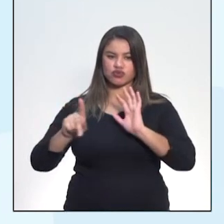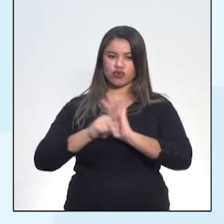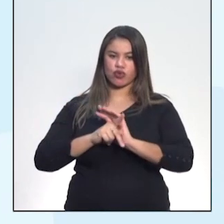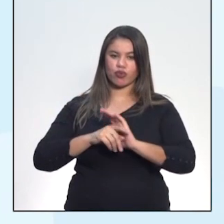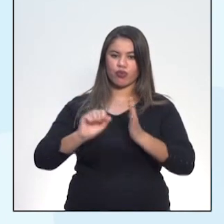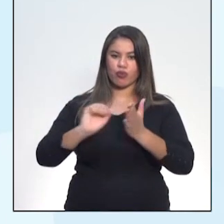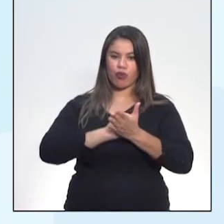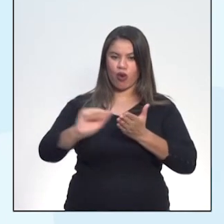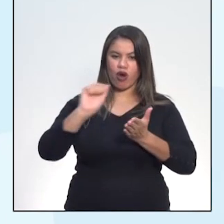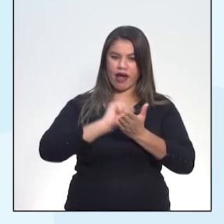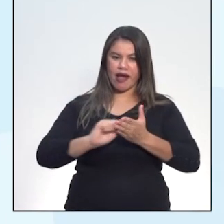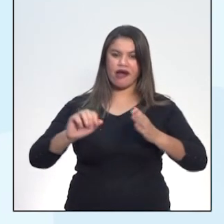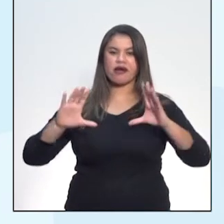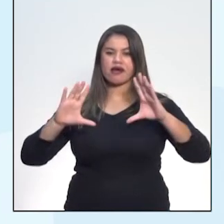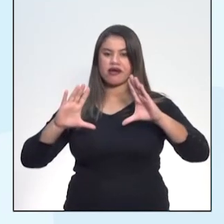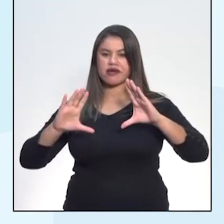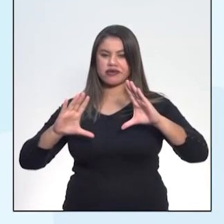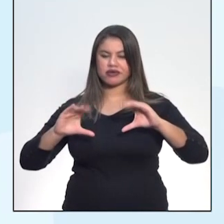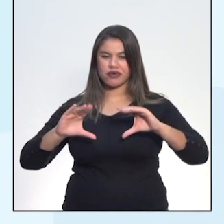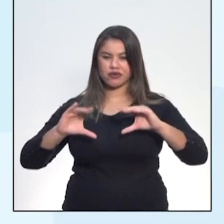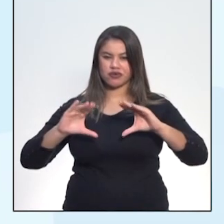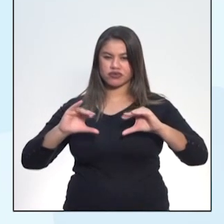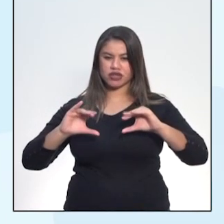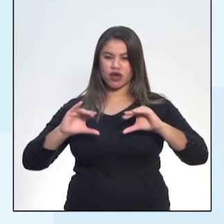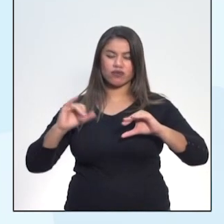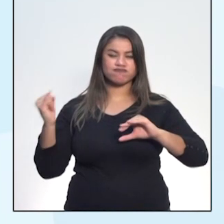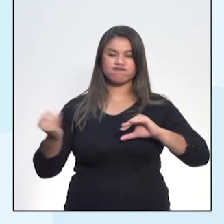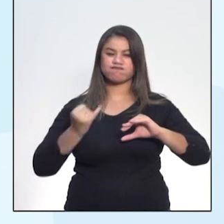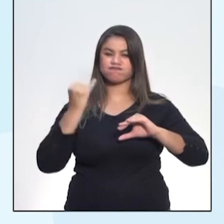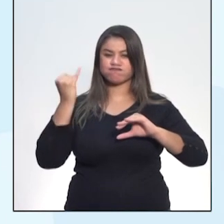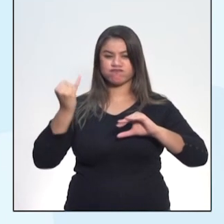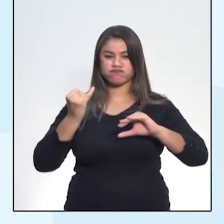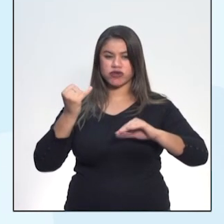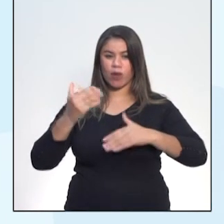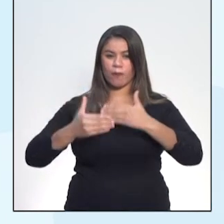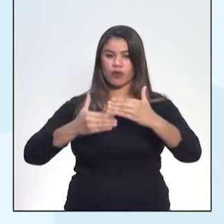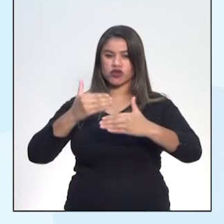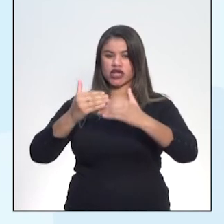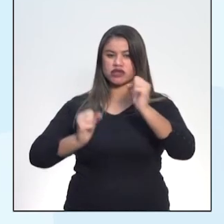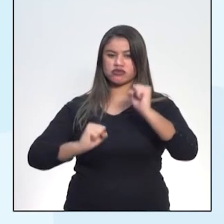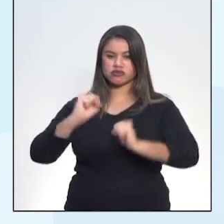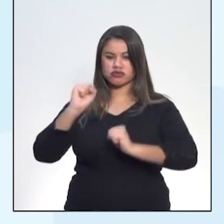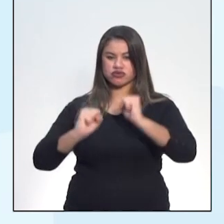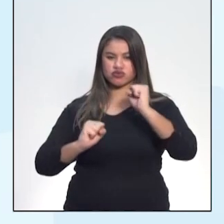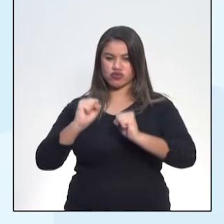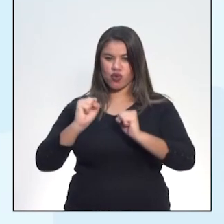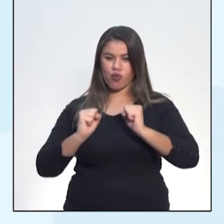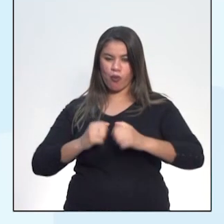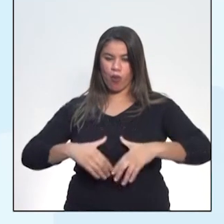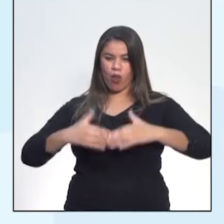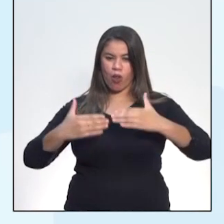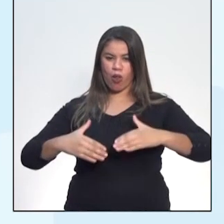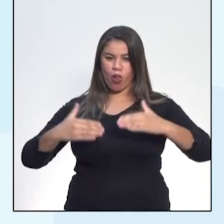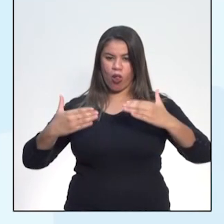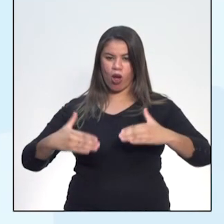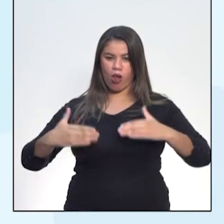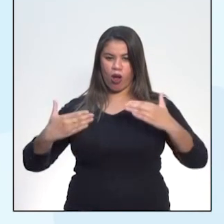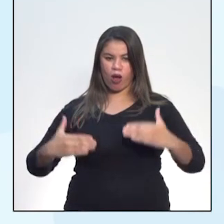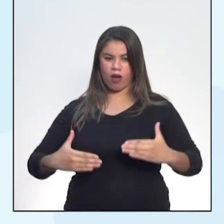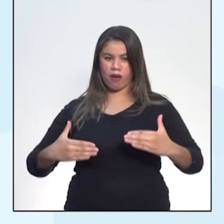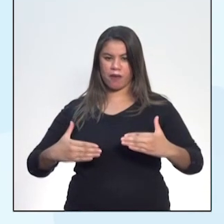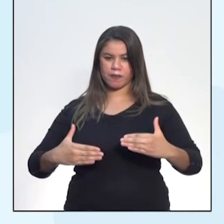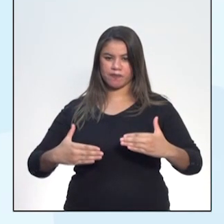fundamentais para que o processo de industrialização pudesse manter sua expansão